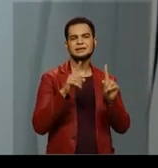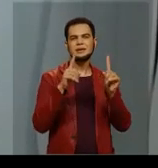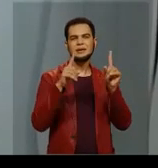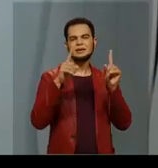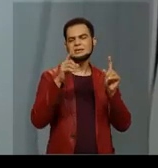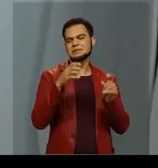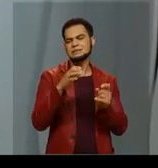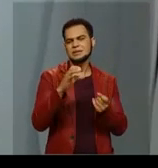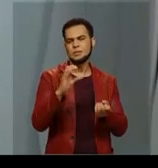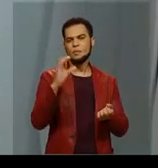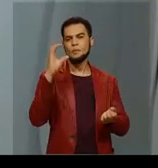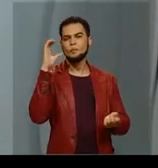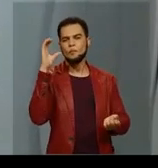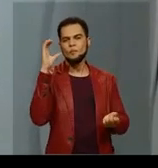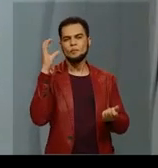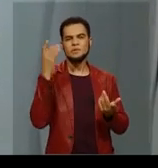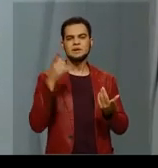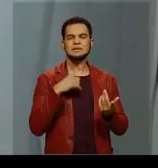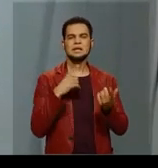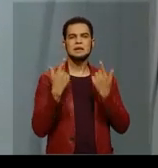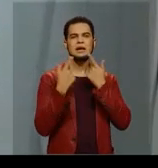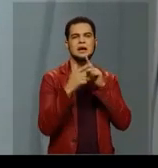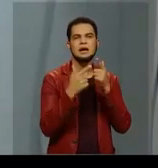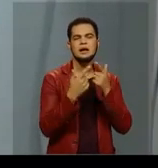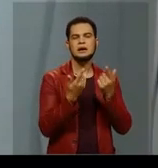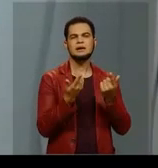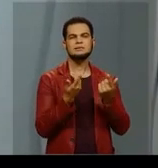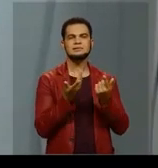ironia, tudo, né?